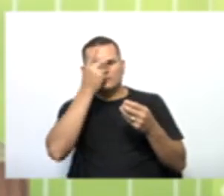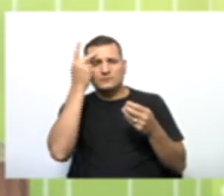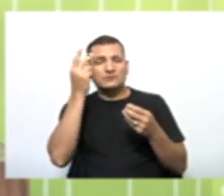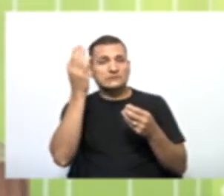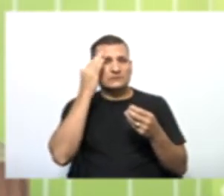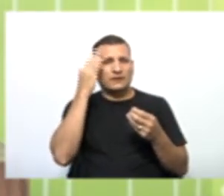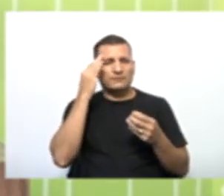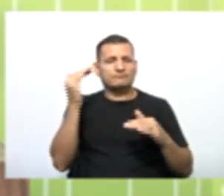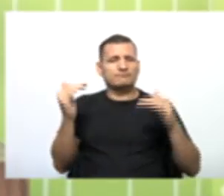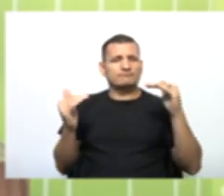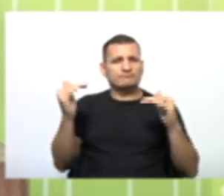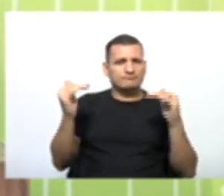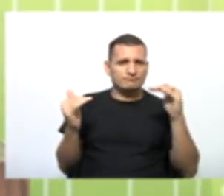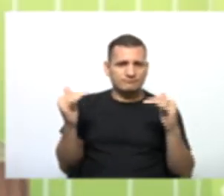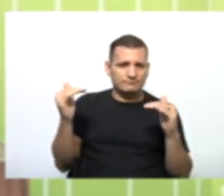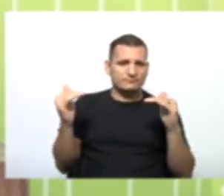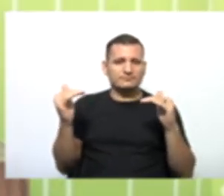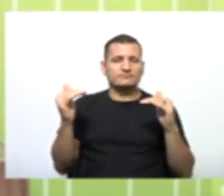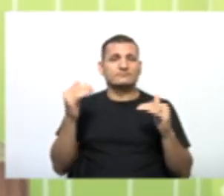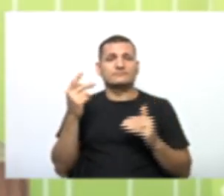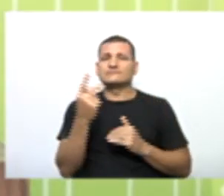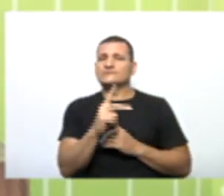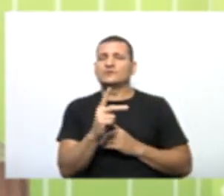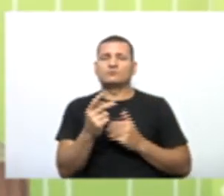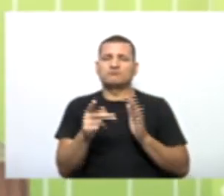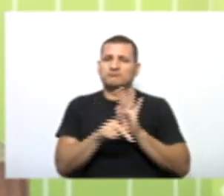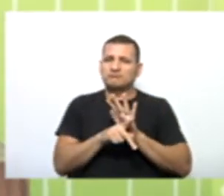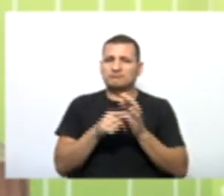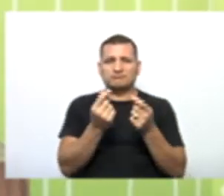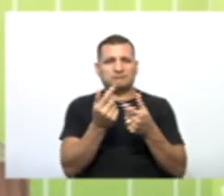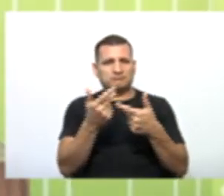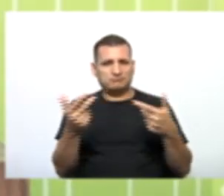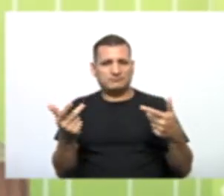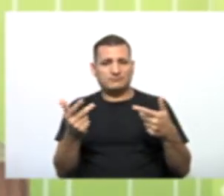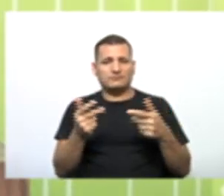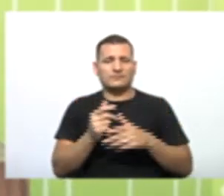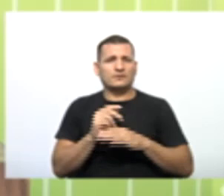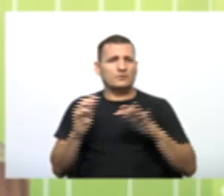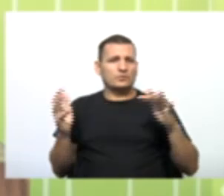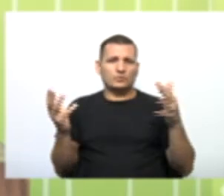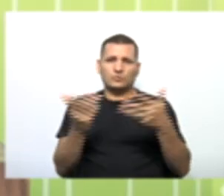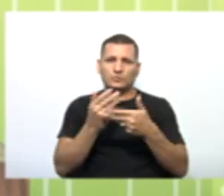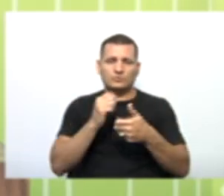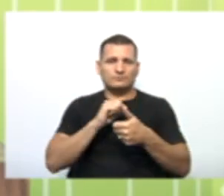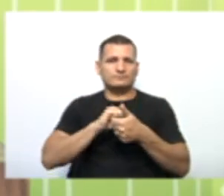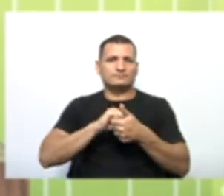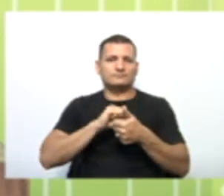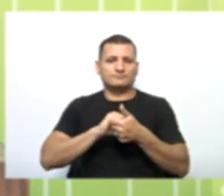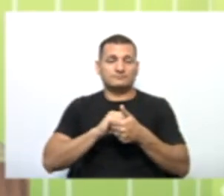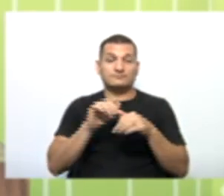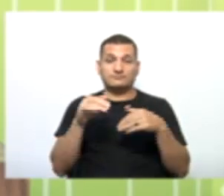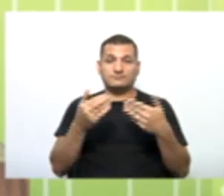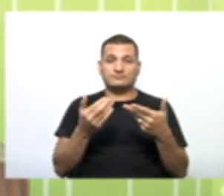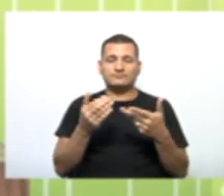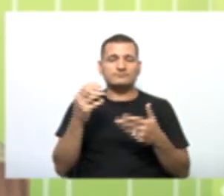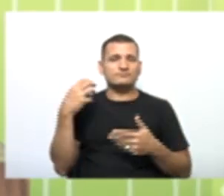sabe administrar ponderadamente os seus bens. E isso vale para todas as virtudes. Então, para Aristóteles, a gente adquire